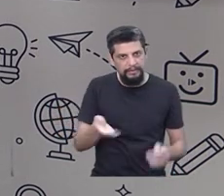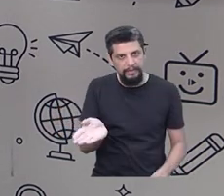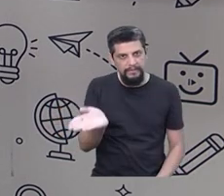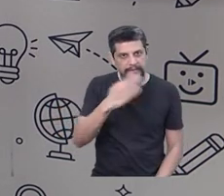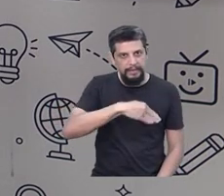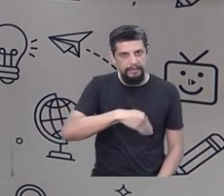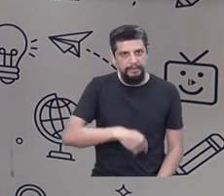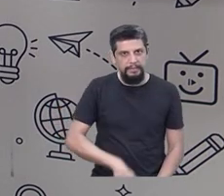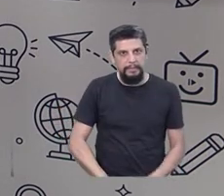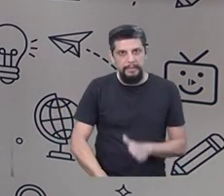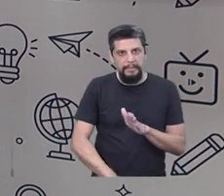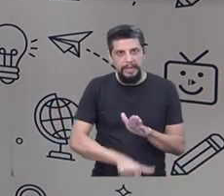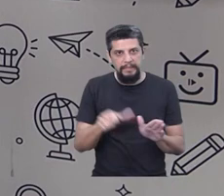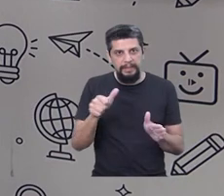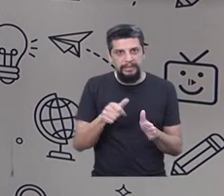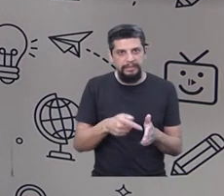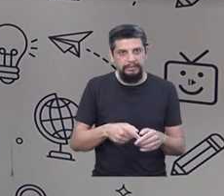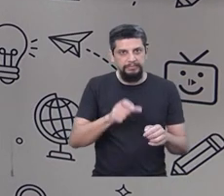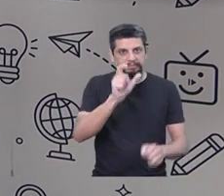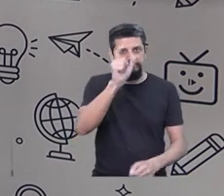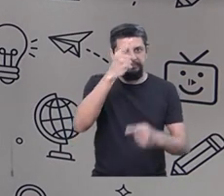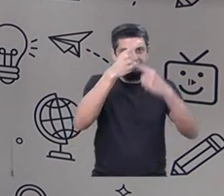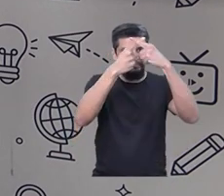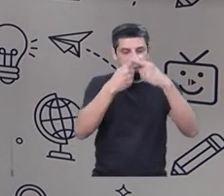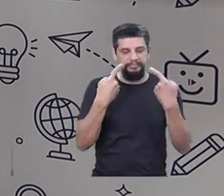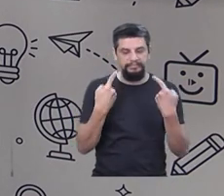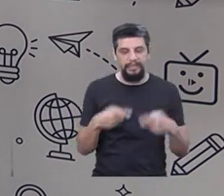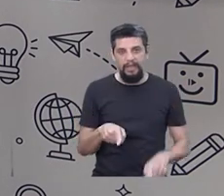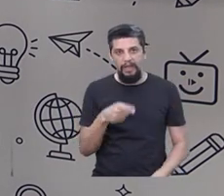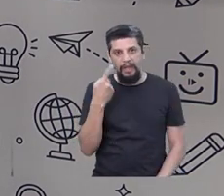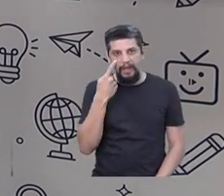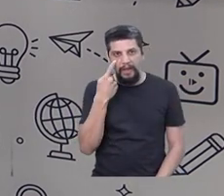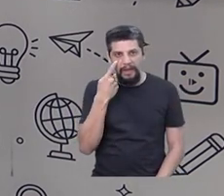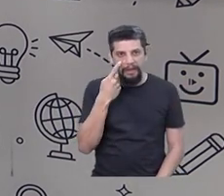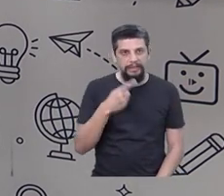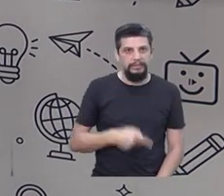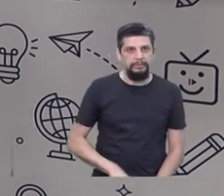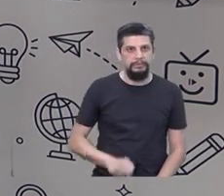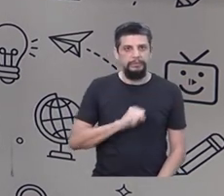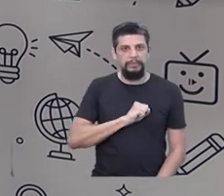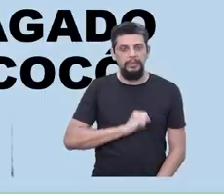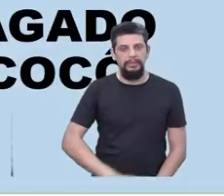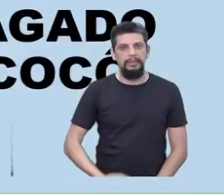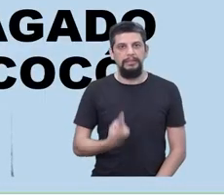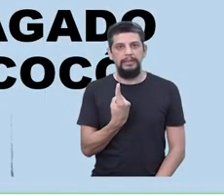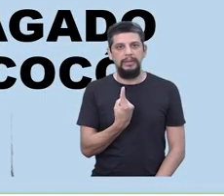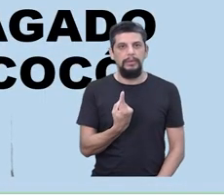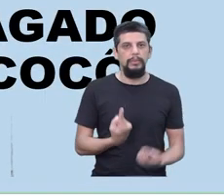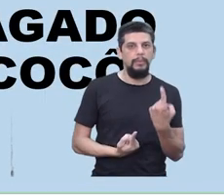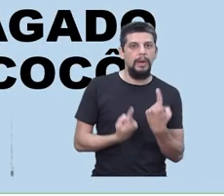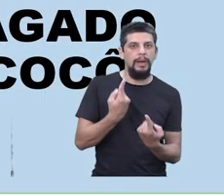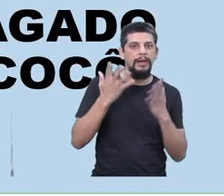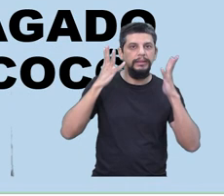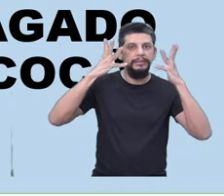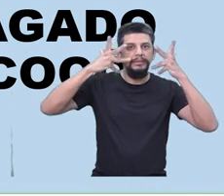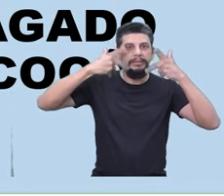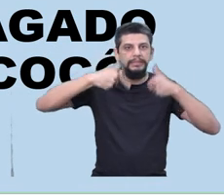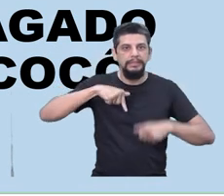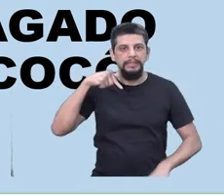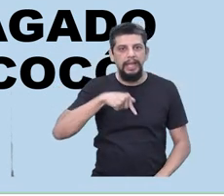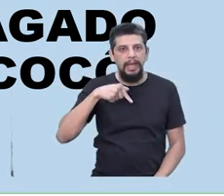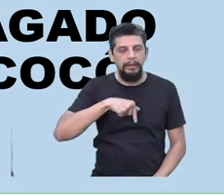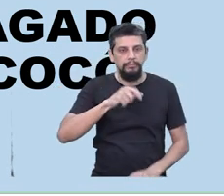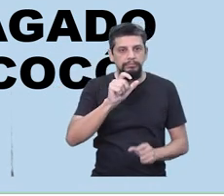Então vamos para o nosso primeiro desafio. Olha só, desafio número 1. Qual animal é